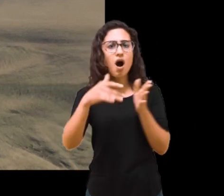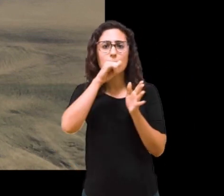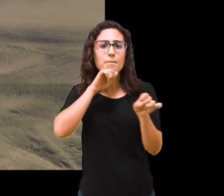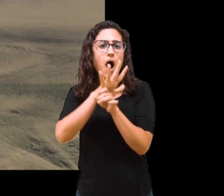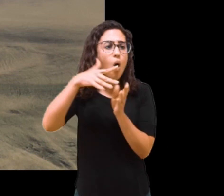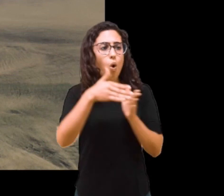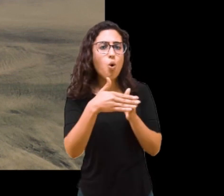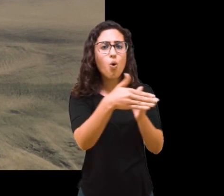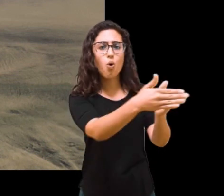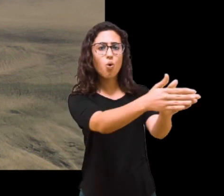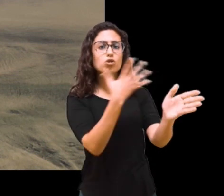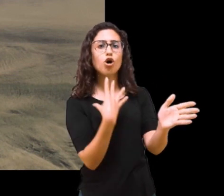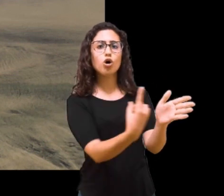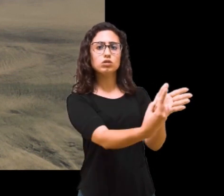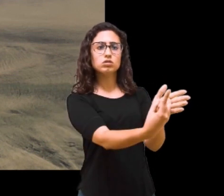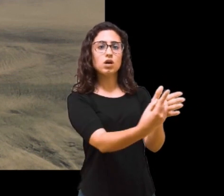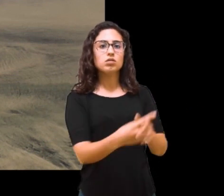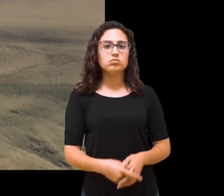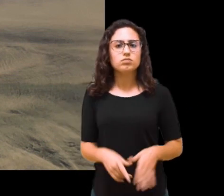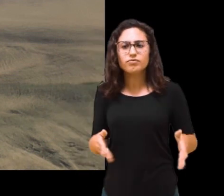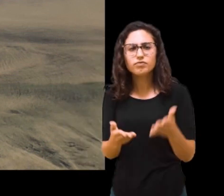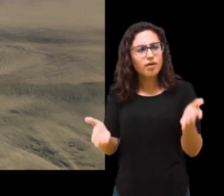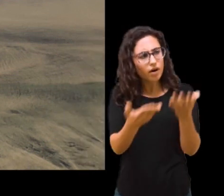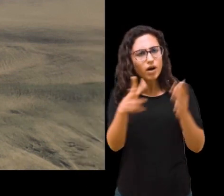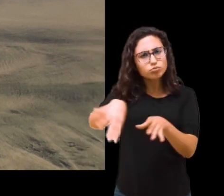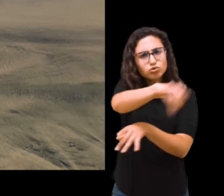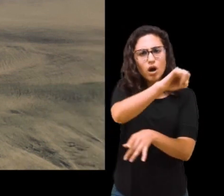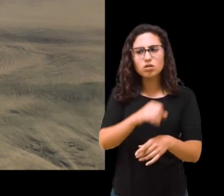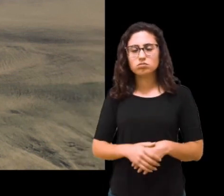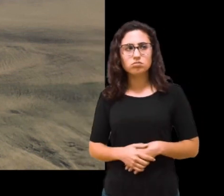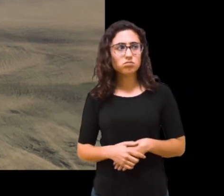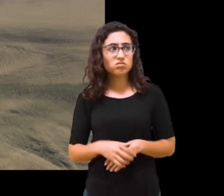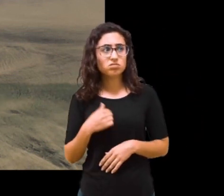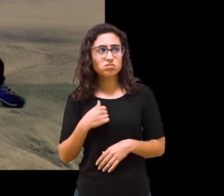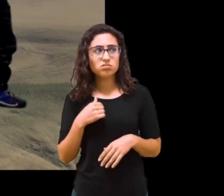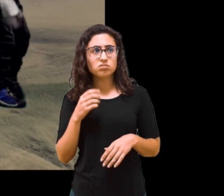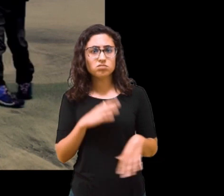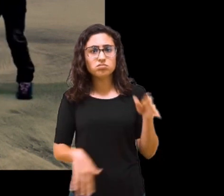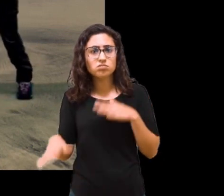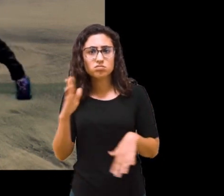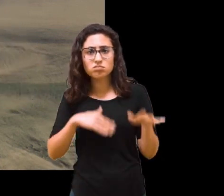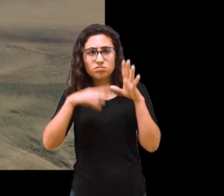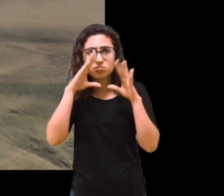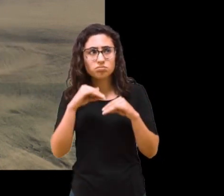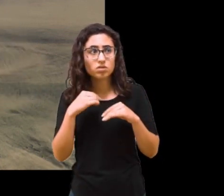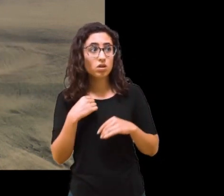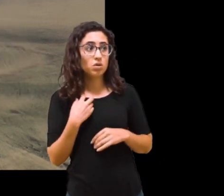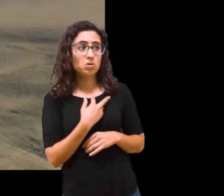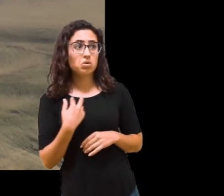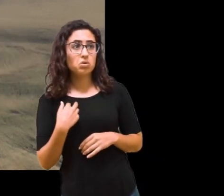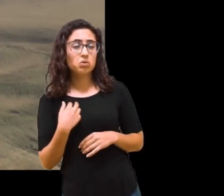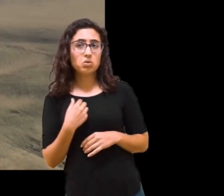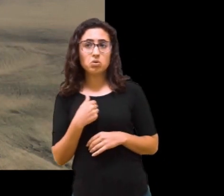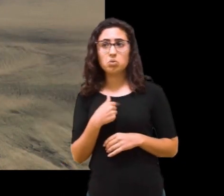malandro. Nós não sabemos nadar. Nem eu. Perdi o meu querido barco. O barco que eu tinha roubado com tanta